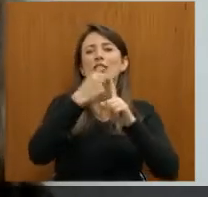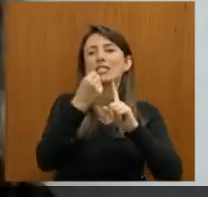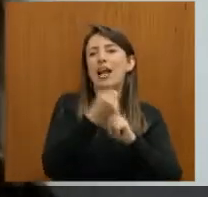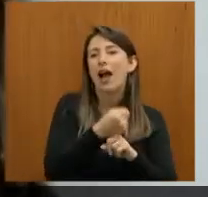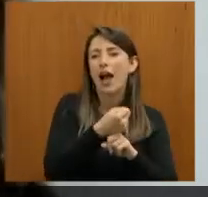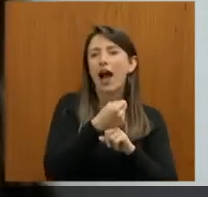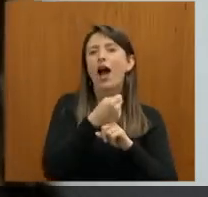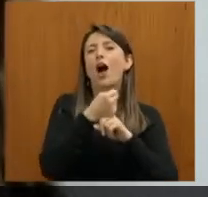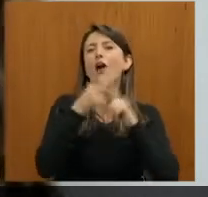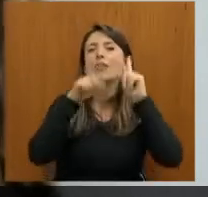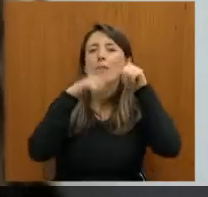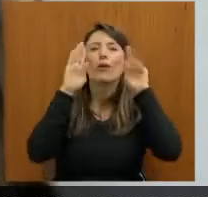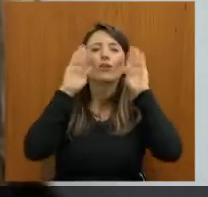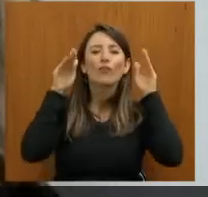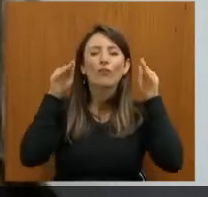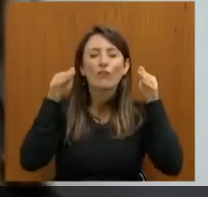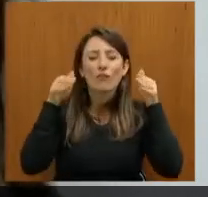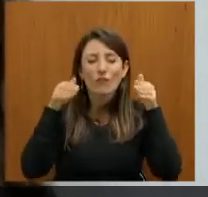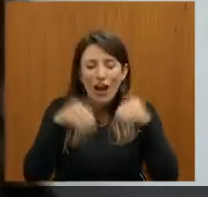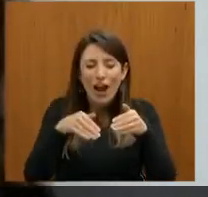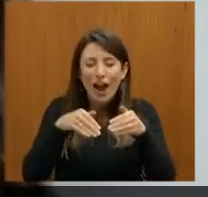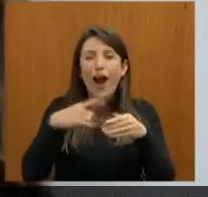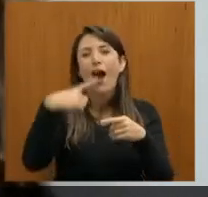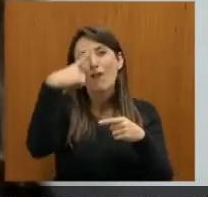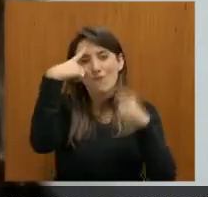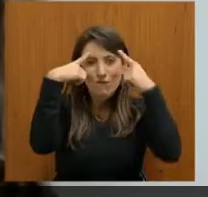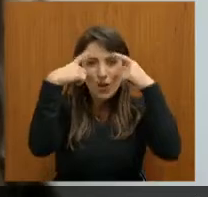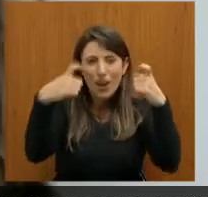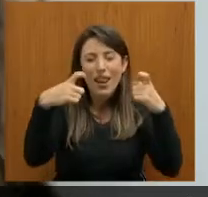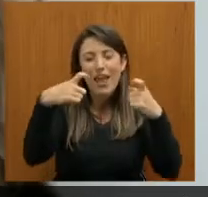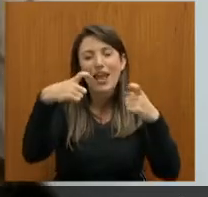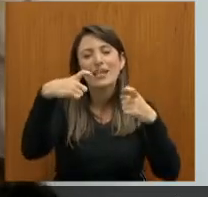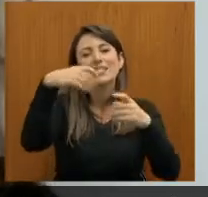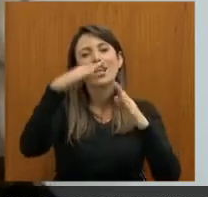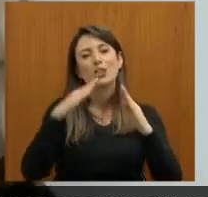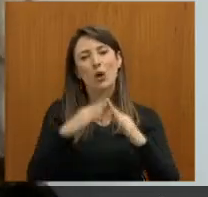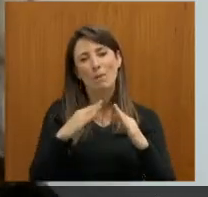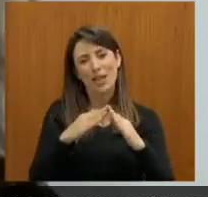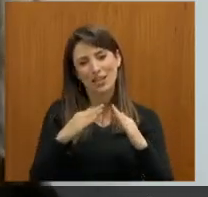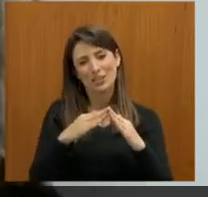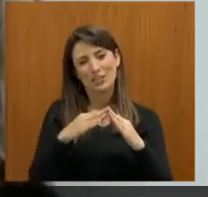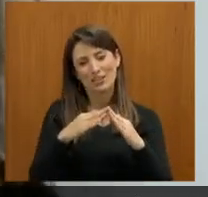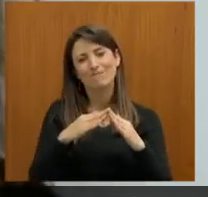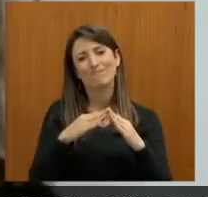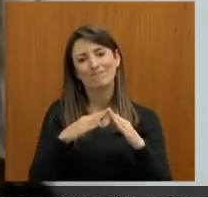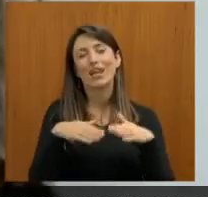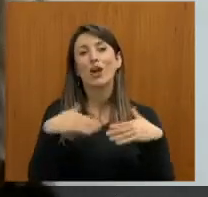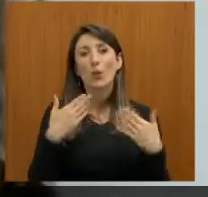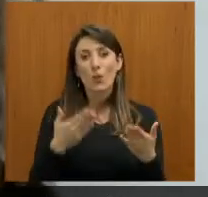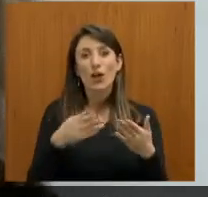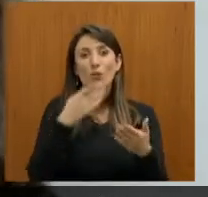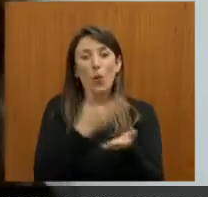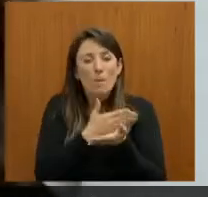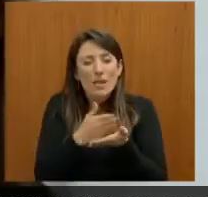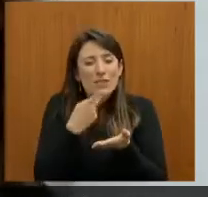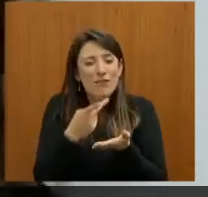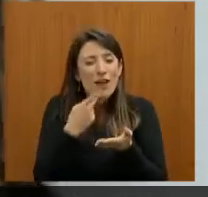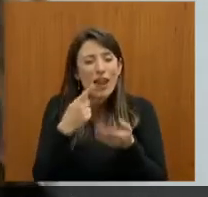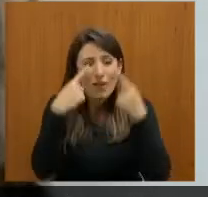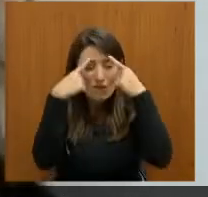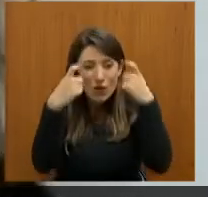a doméstica e aí quando eu entro na violência doméstica você ver os olhinhos sabe é